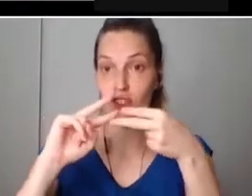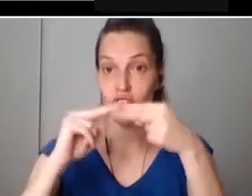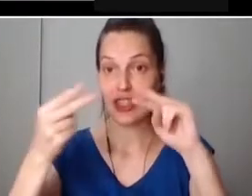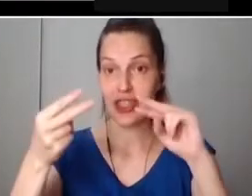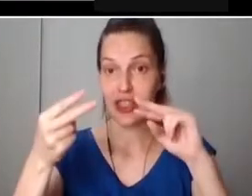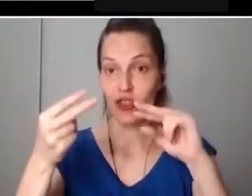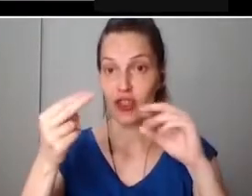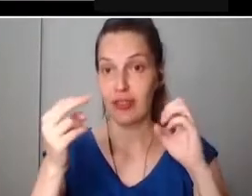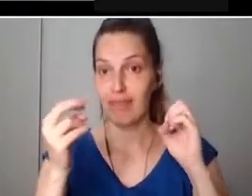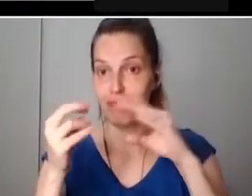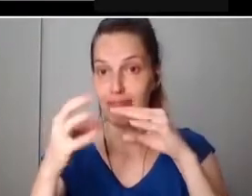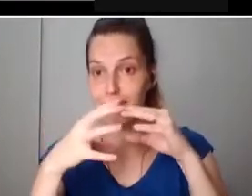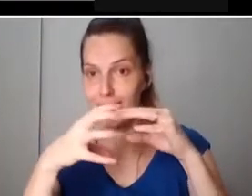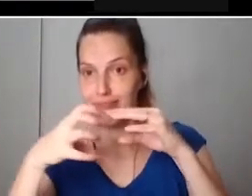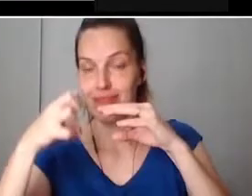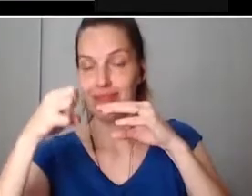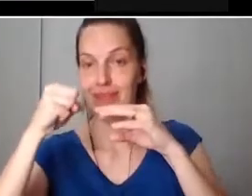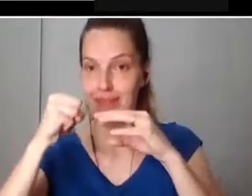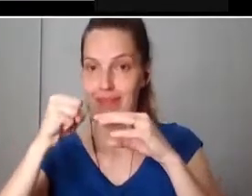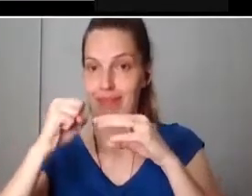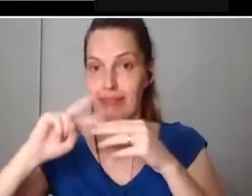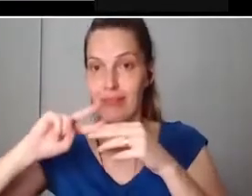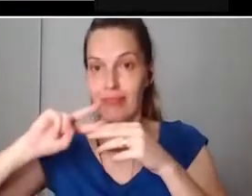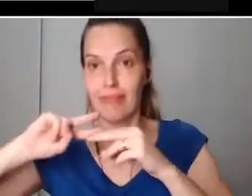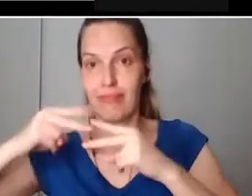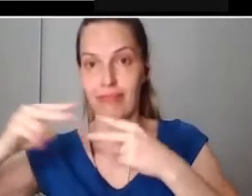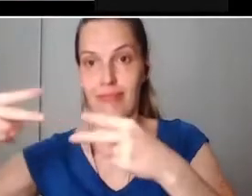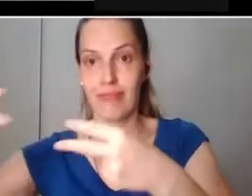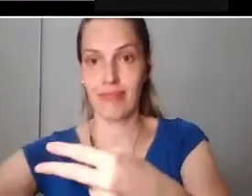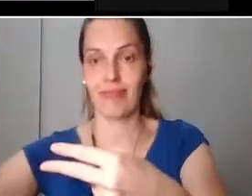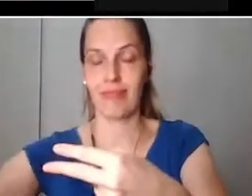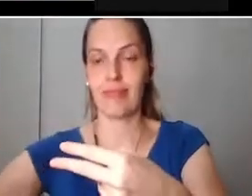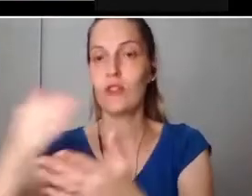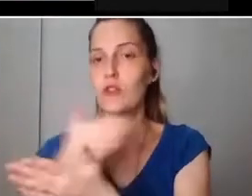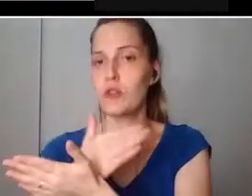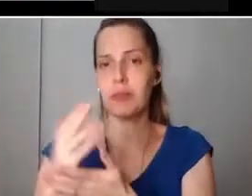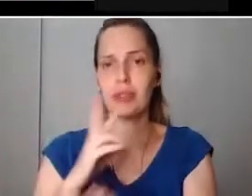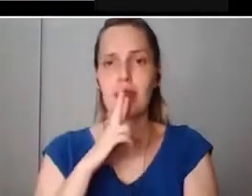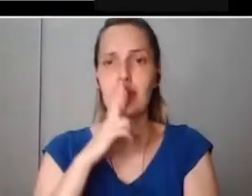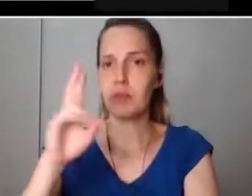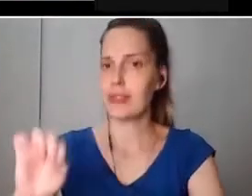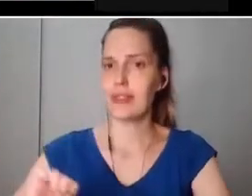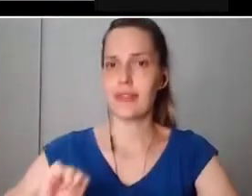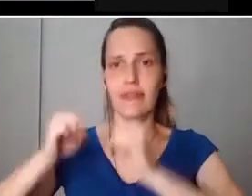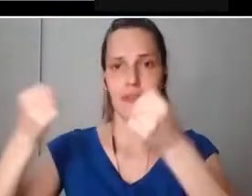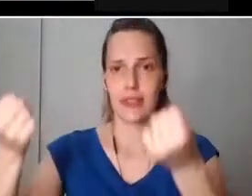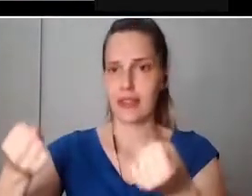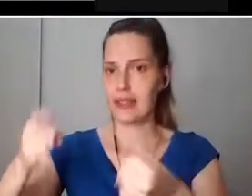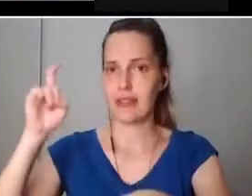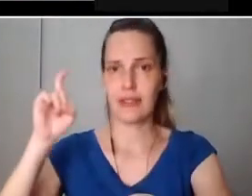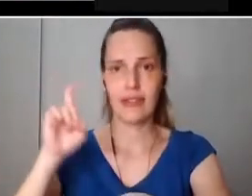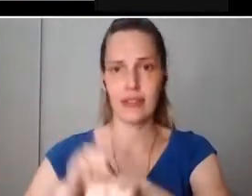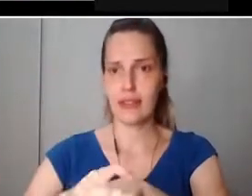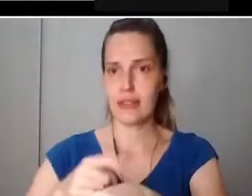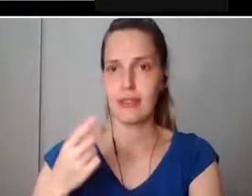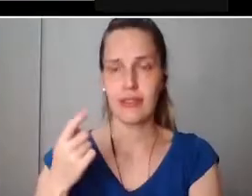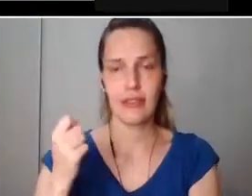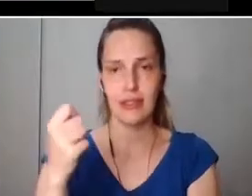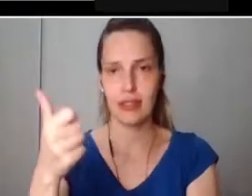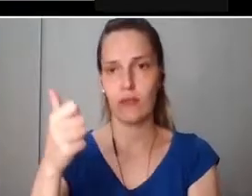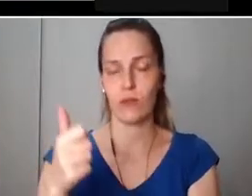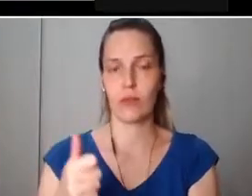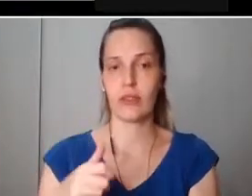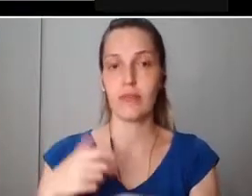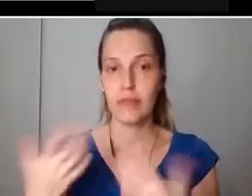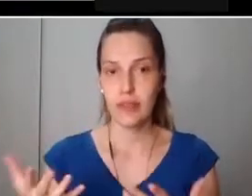fazer novas cópias virais. E aí começa a resposta imune quase que imediatamente, quando as células dendríticas que estão no tecido onde ele